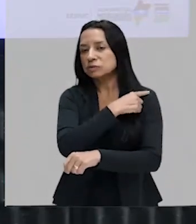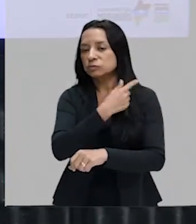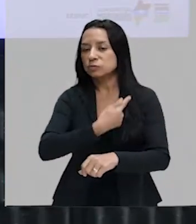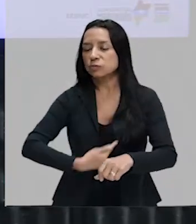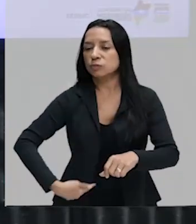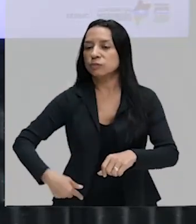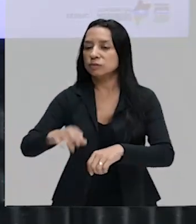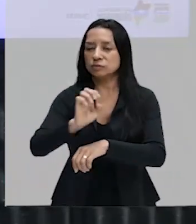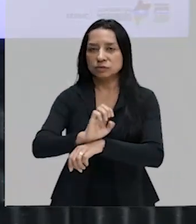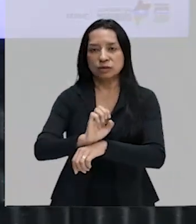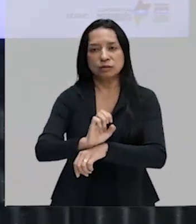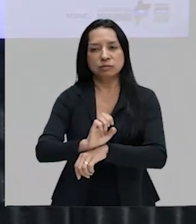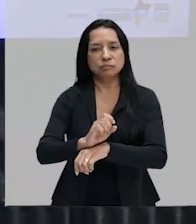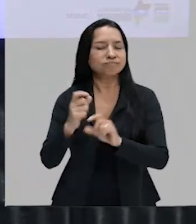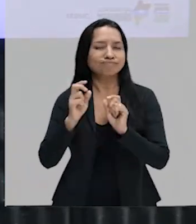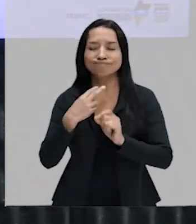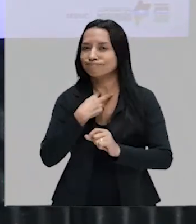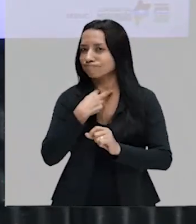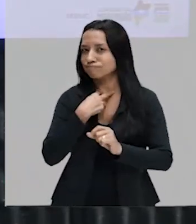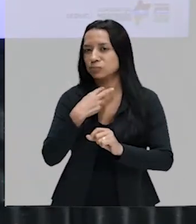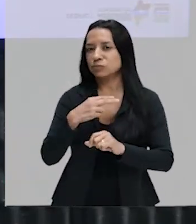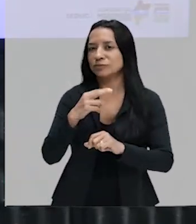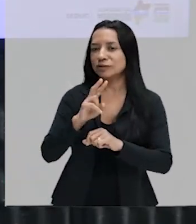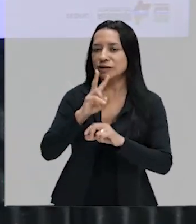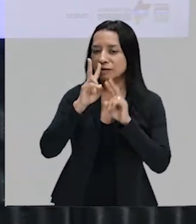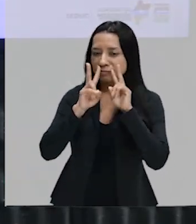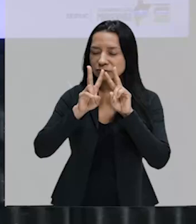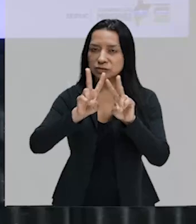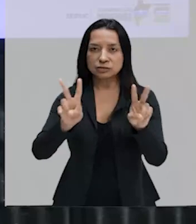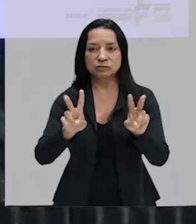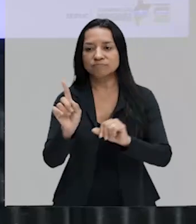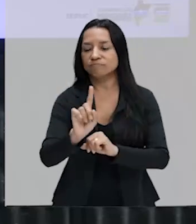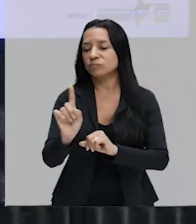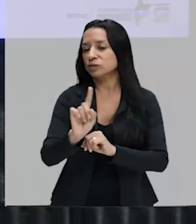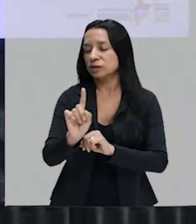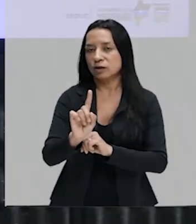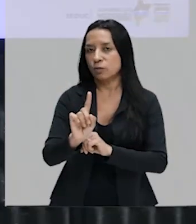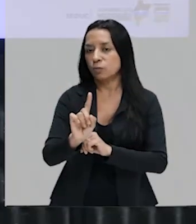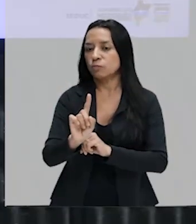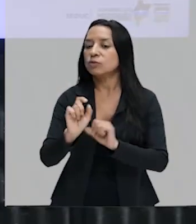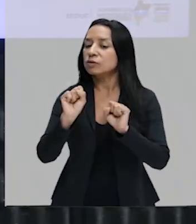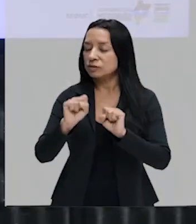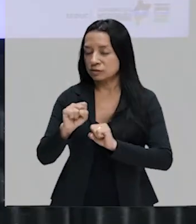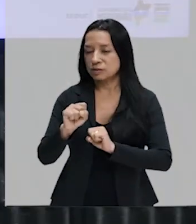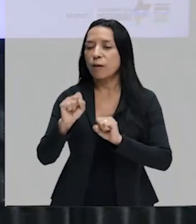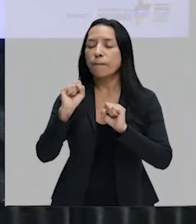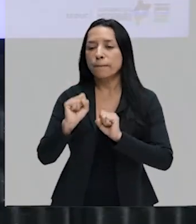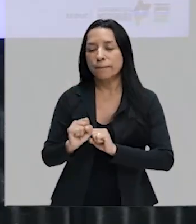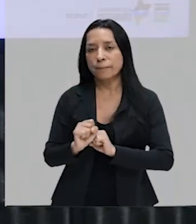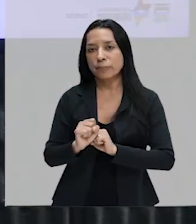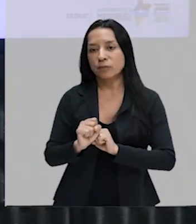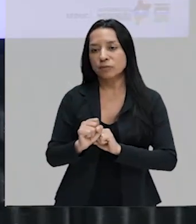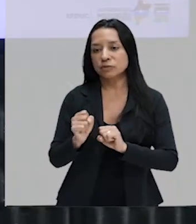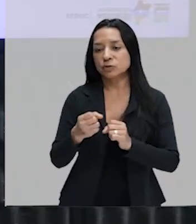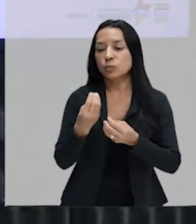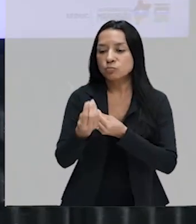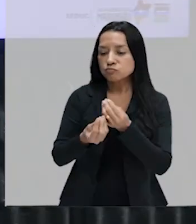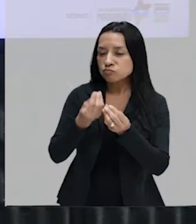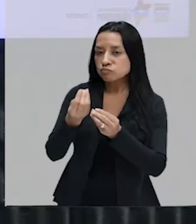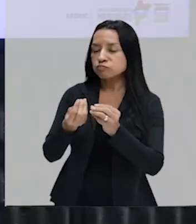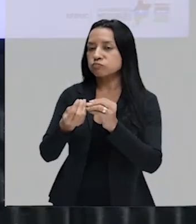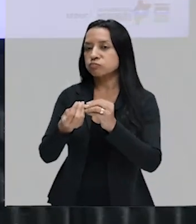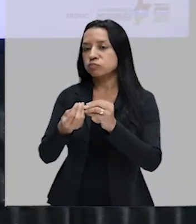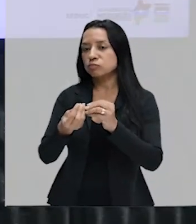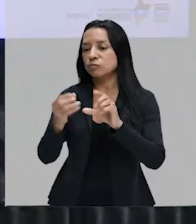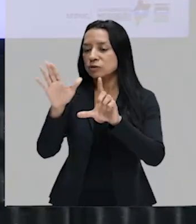aí, eu não vou poder assistir? Claro que vai. Todo esse conteúdo está à tua disposição lá no nosso canal oficial, Plataforma Gonçalves